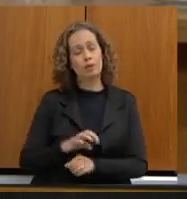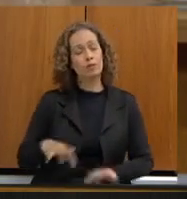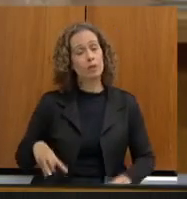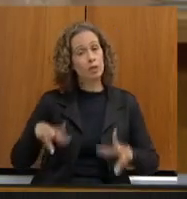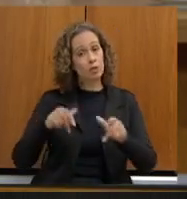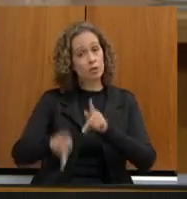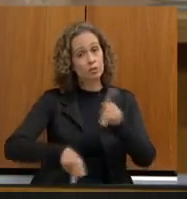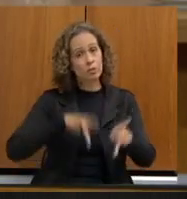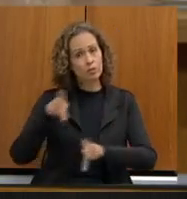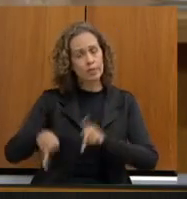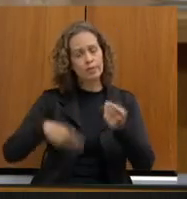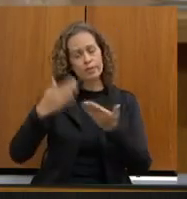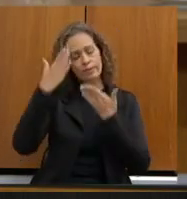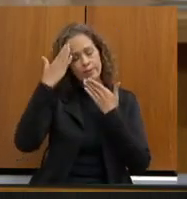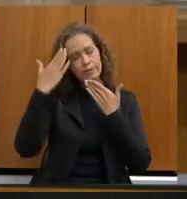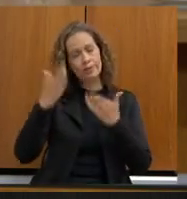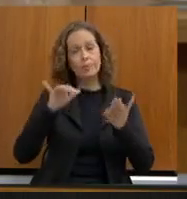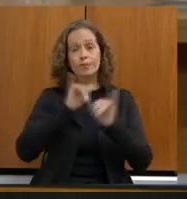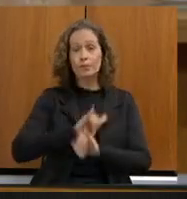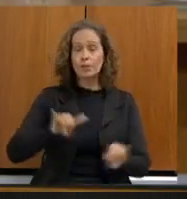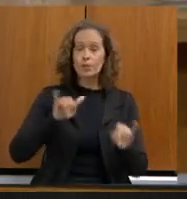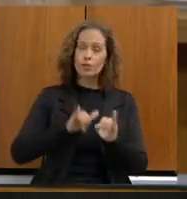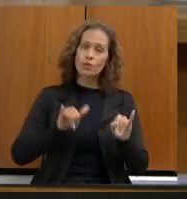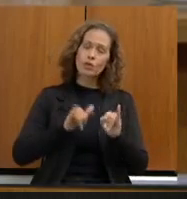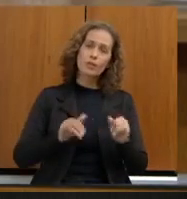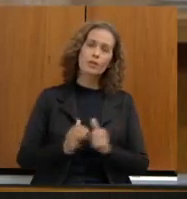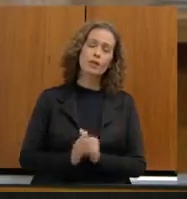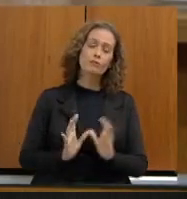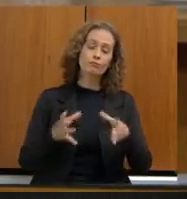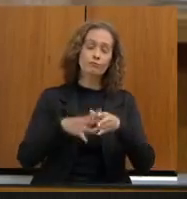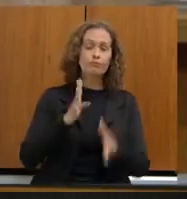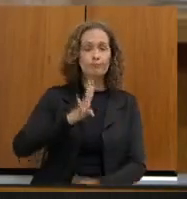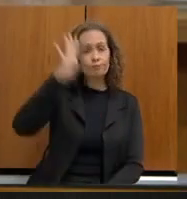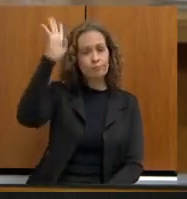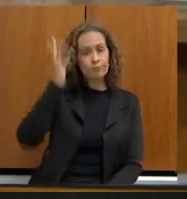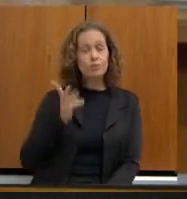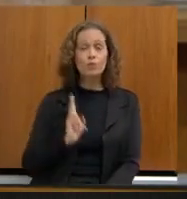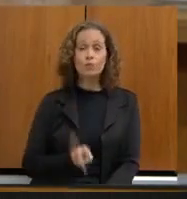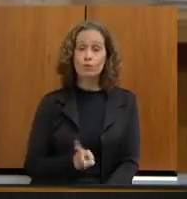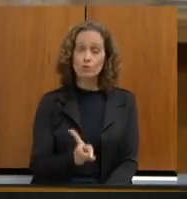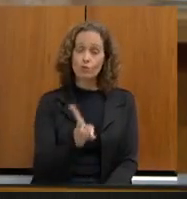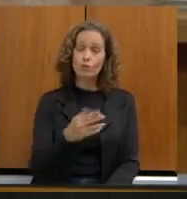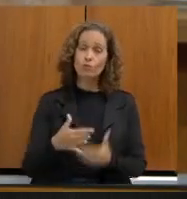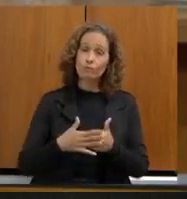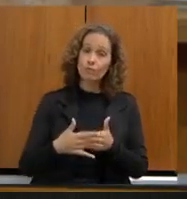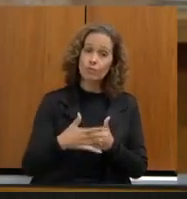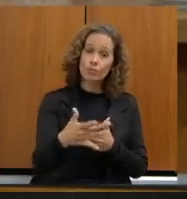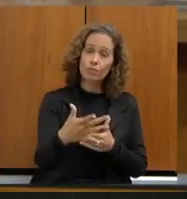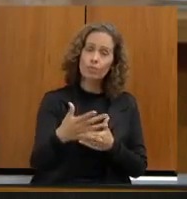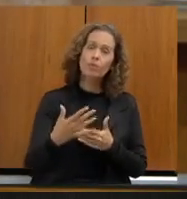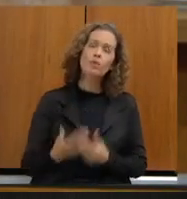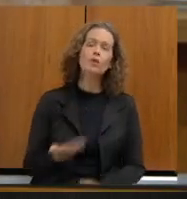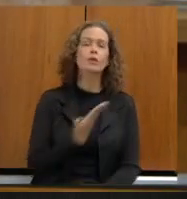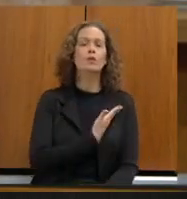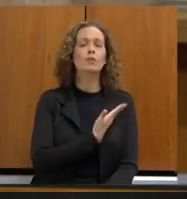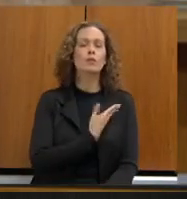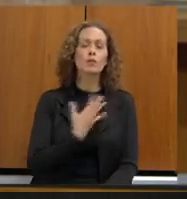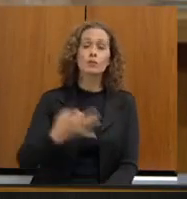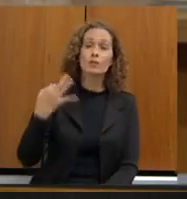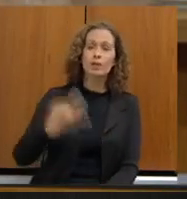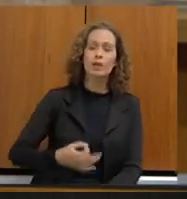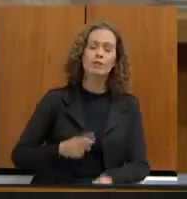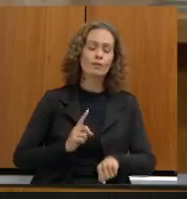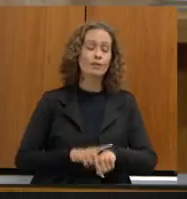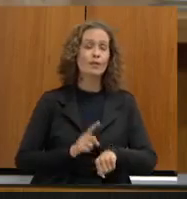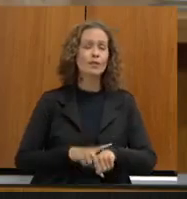população meu agradecimento dizer que esse bombeiro continua e continuará sendo o amigo certo